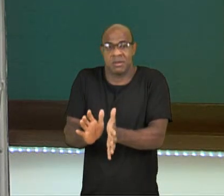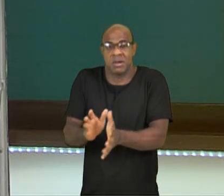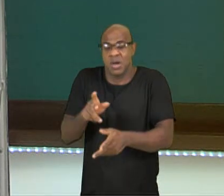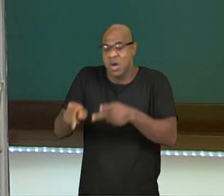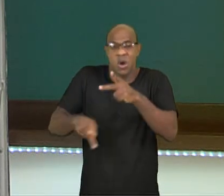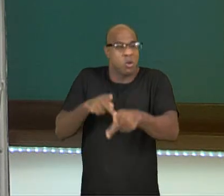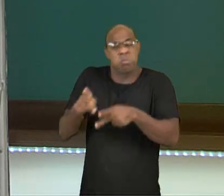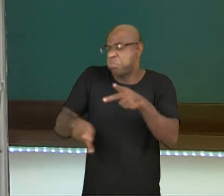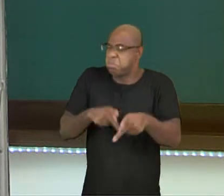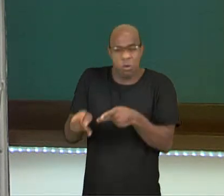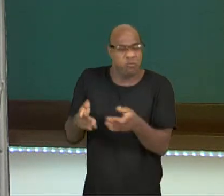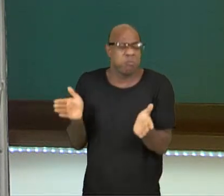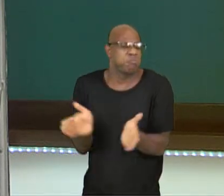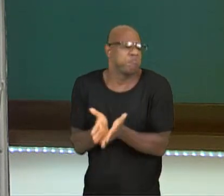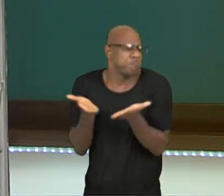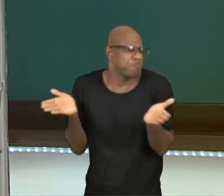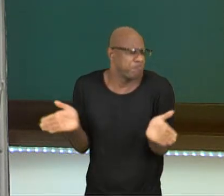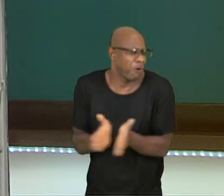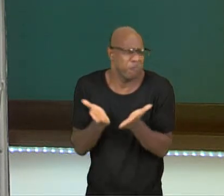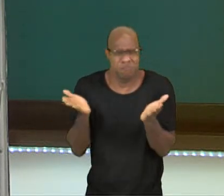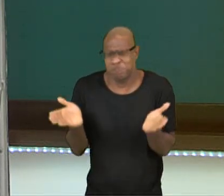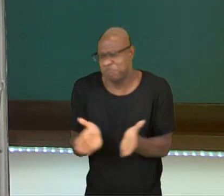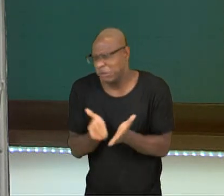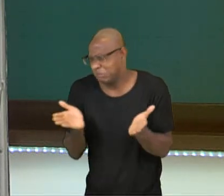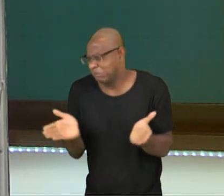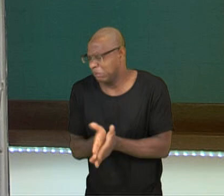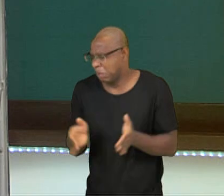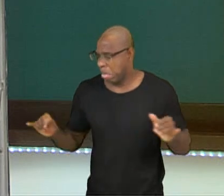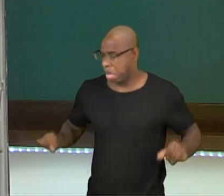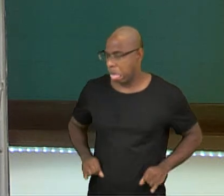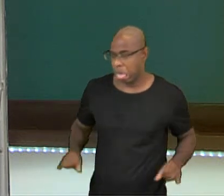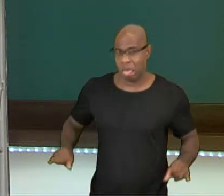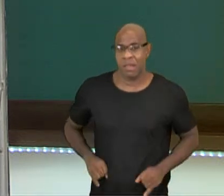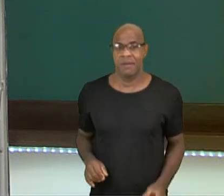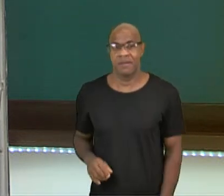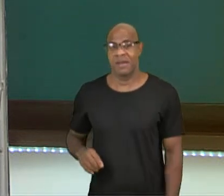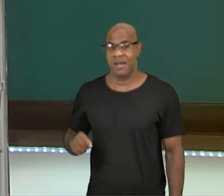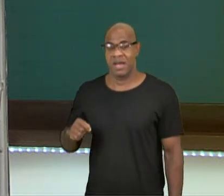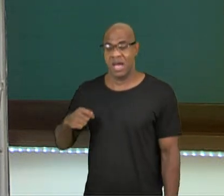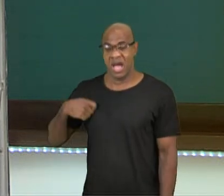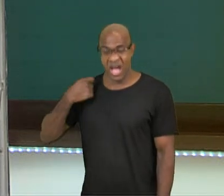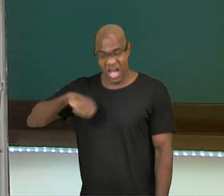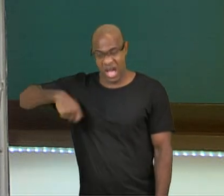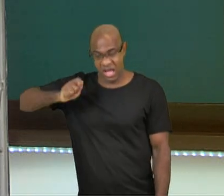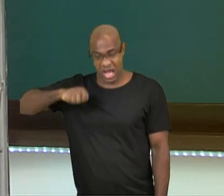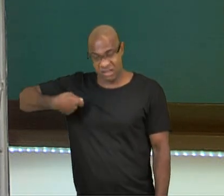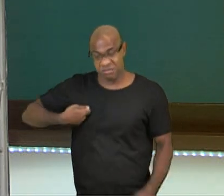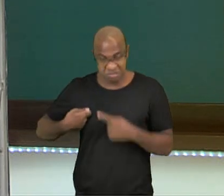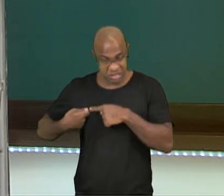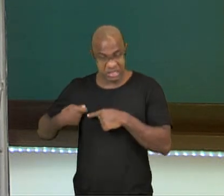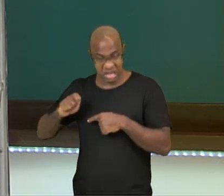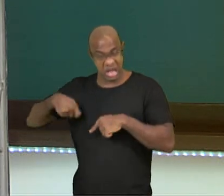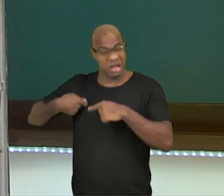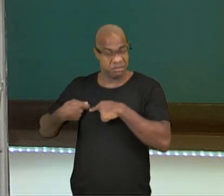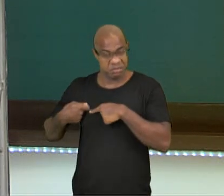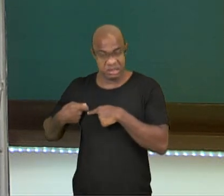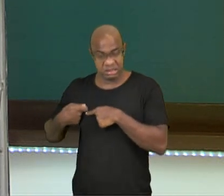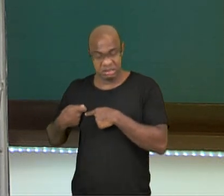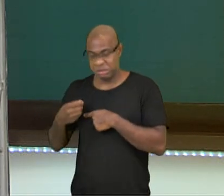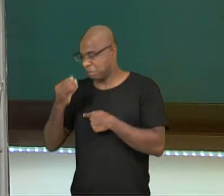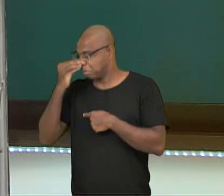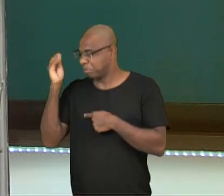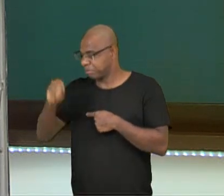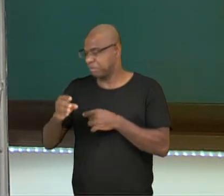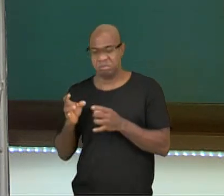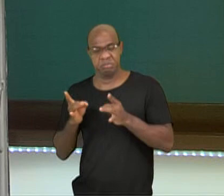povo no limite da pobreza, a situação terrível, eles falaram, não queremos mais. Simples assim. Uma